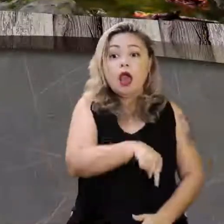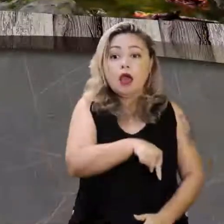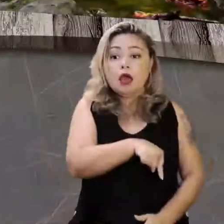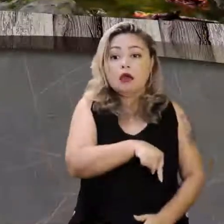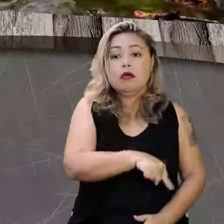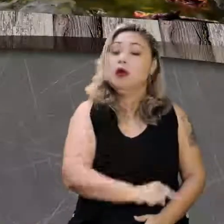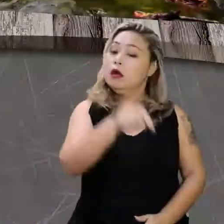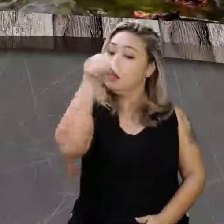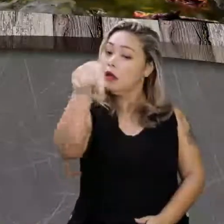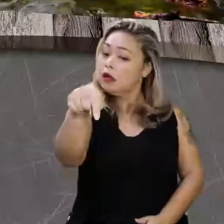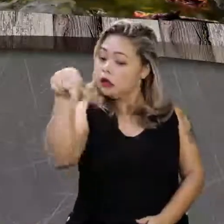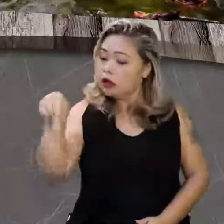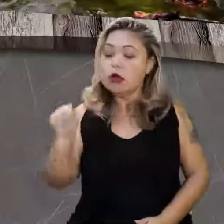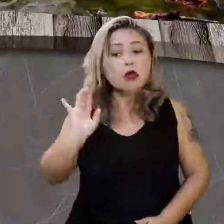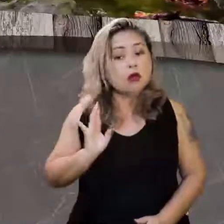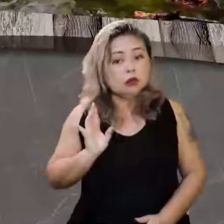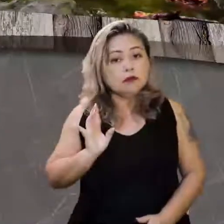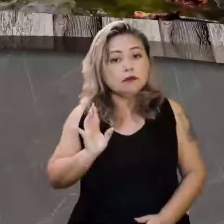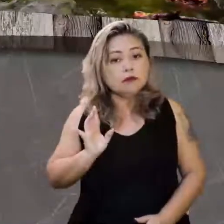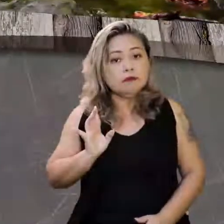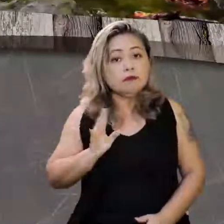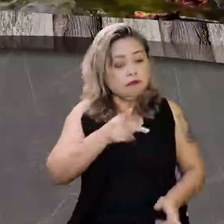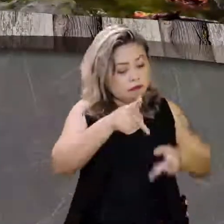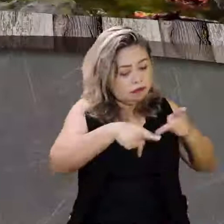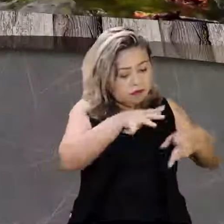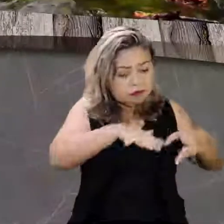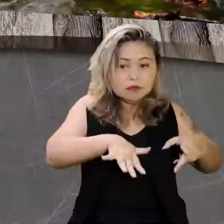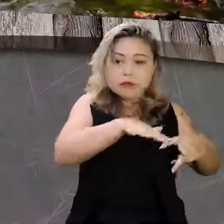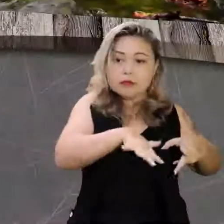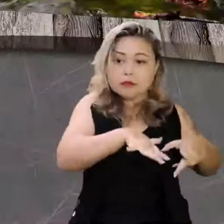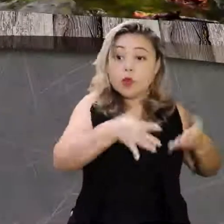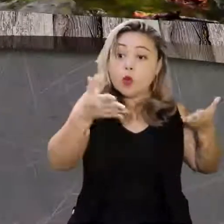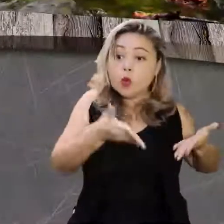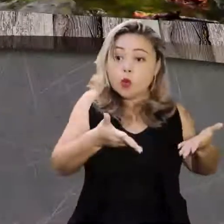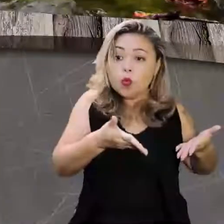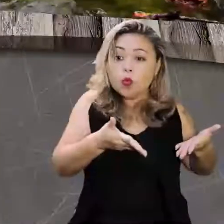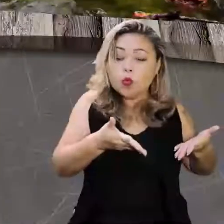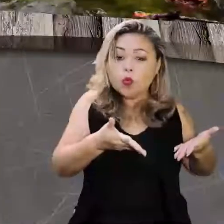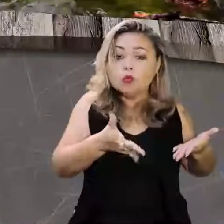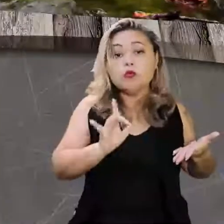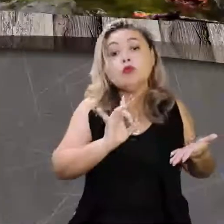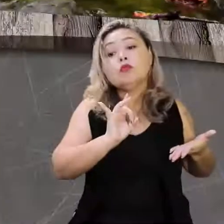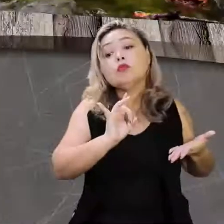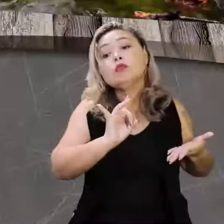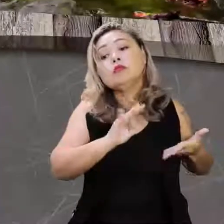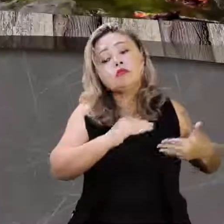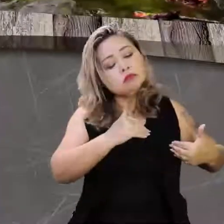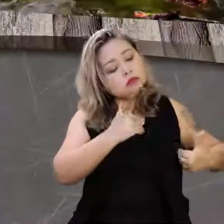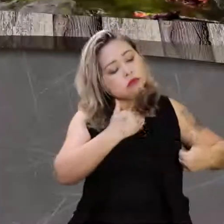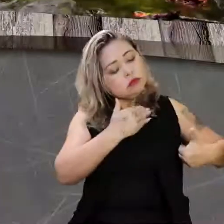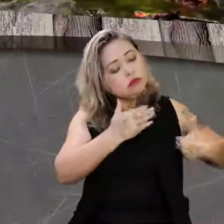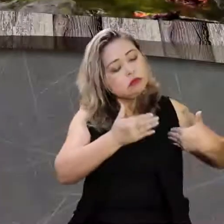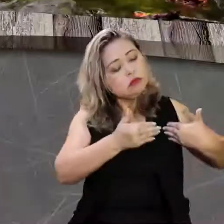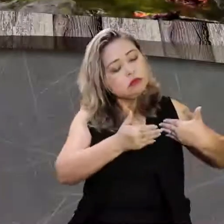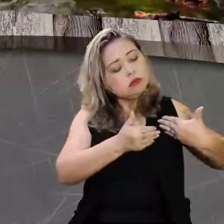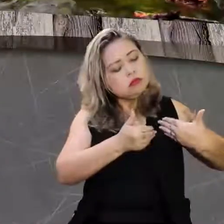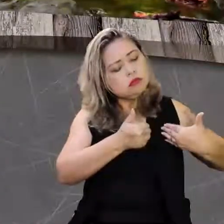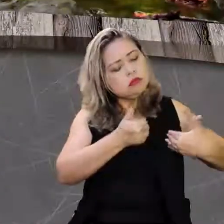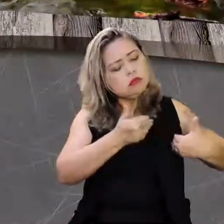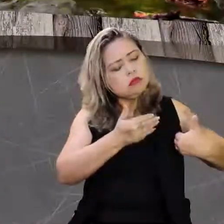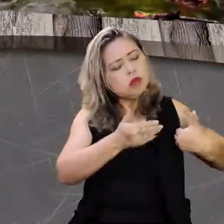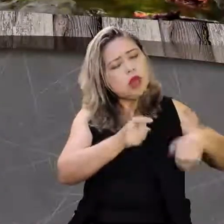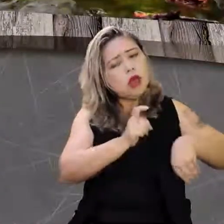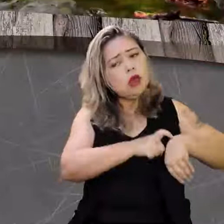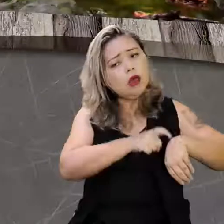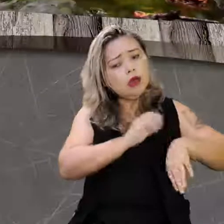nesses organismos, naquela população, hoje. Só que gradativamente, ao longo